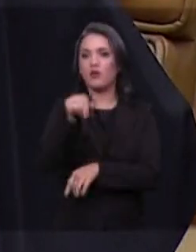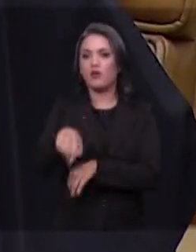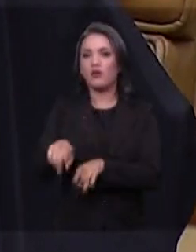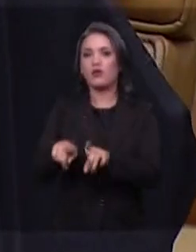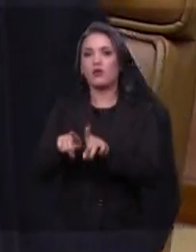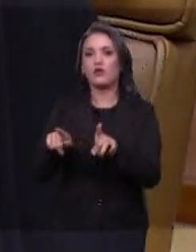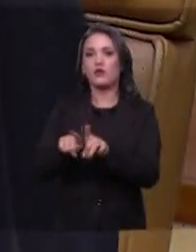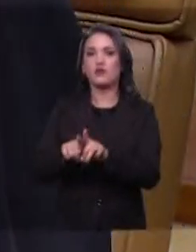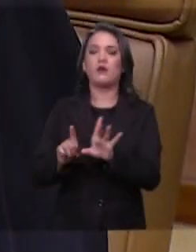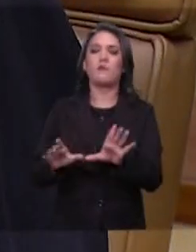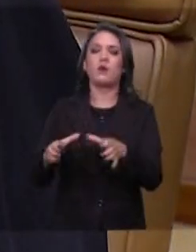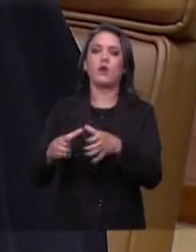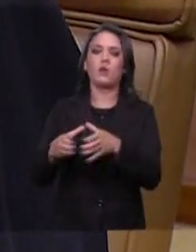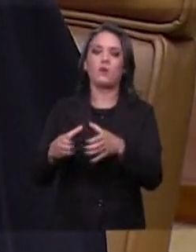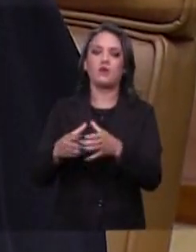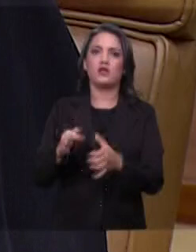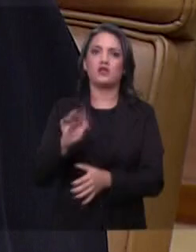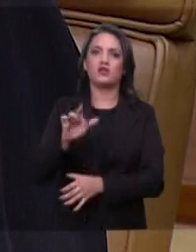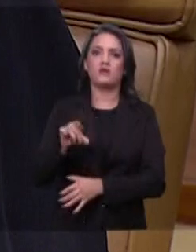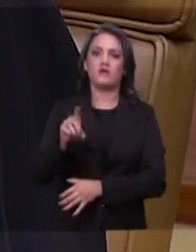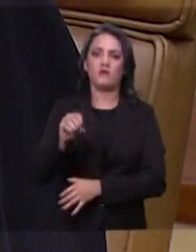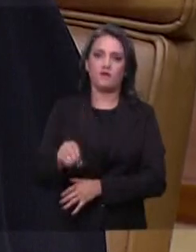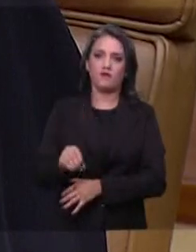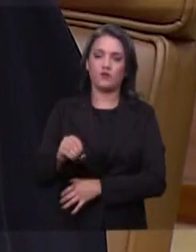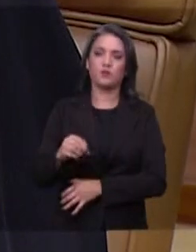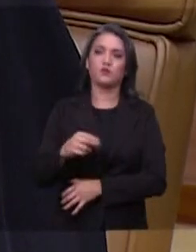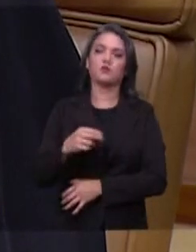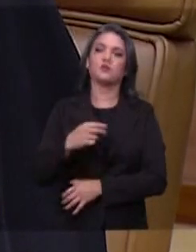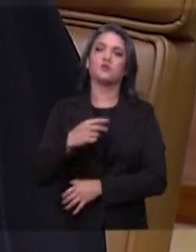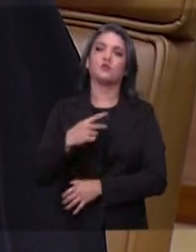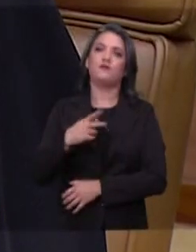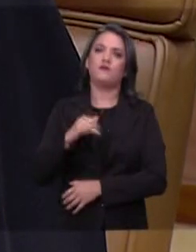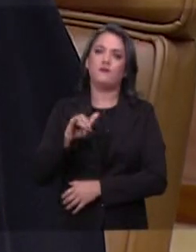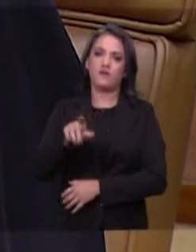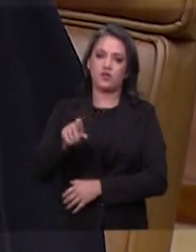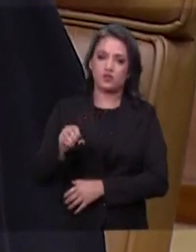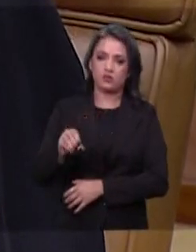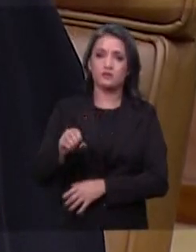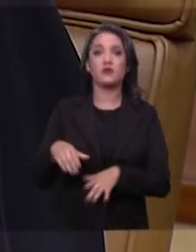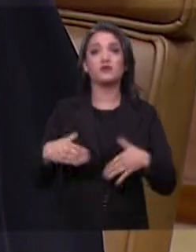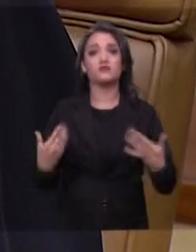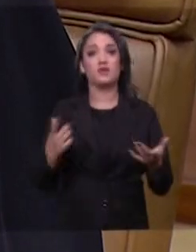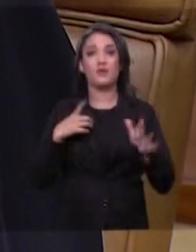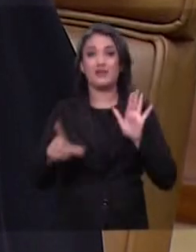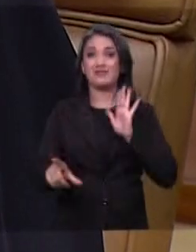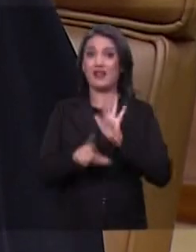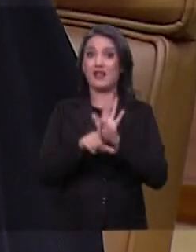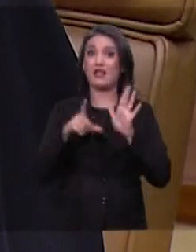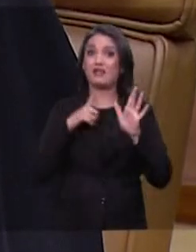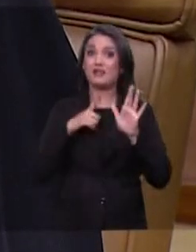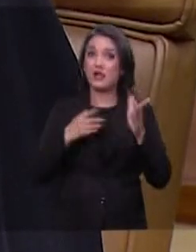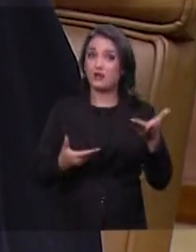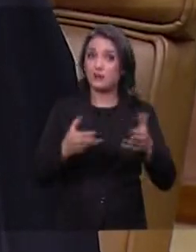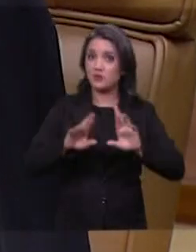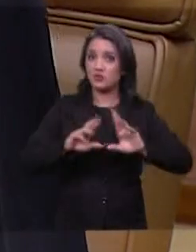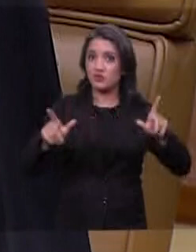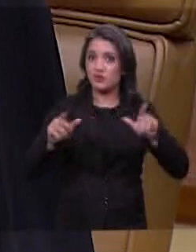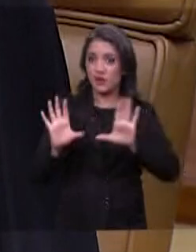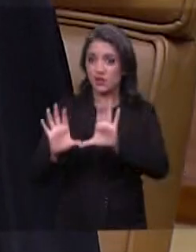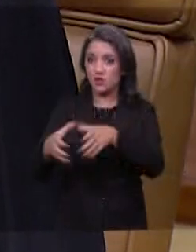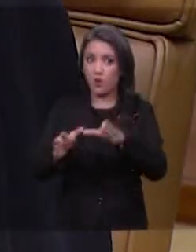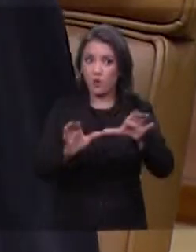passos e fecho. Cabe também esclarecer que a referida lei confere tratamento diferenciado para cada uma das